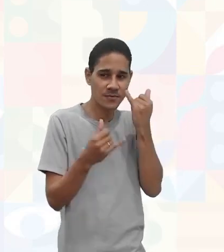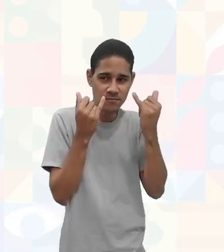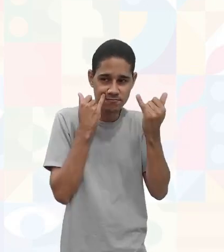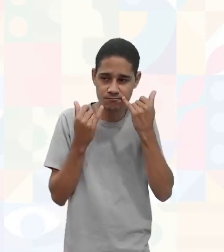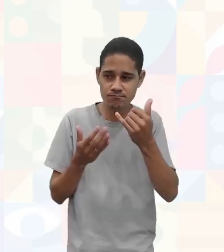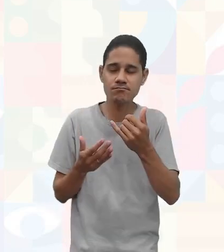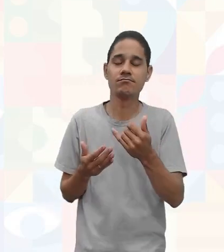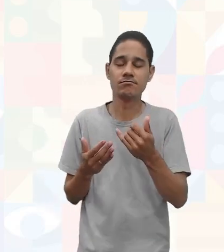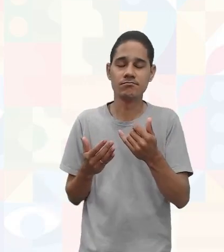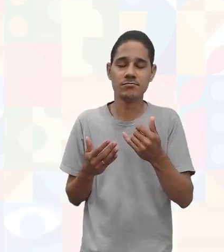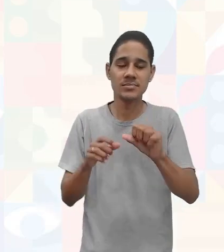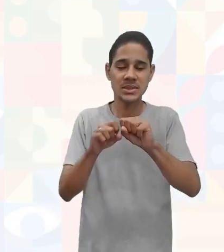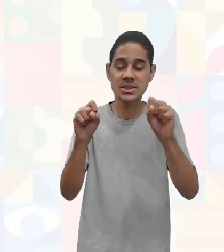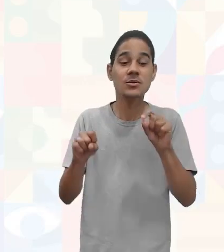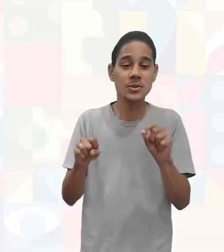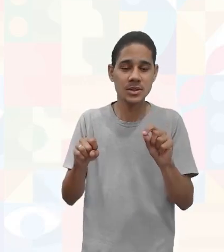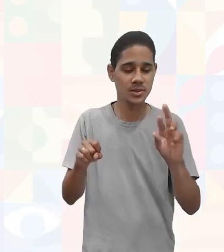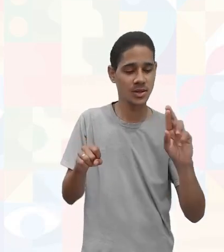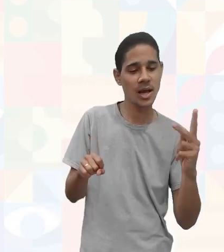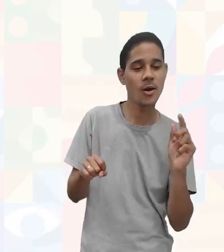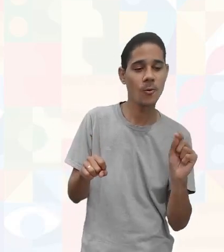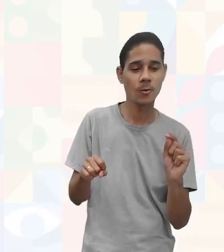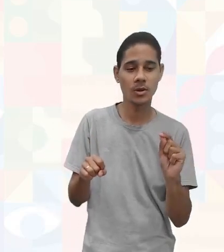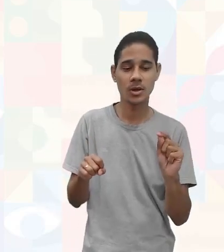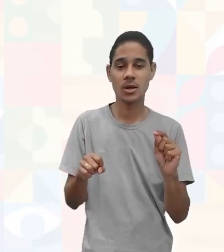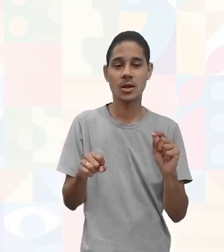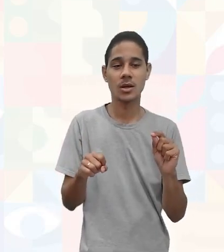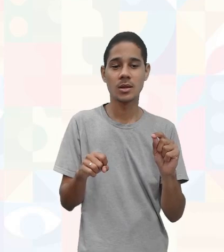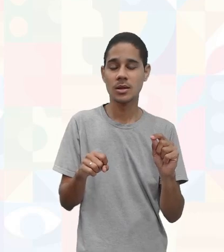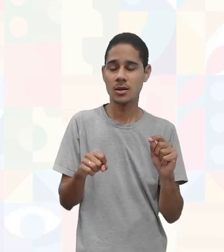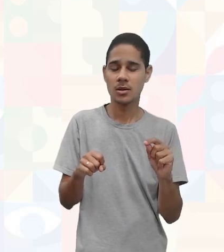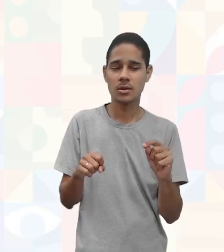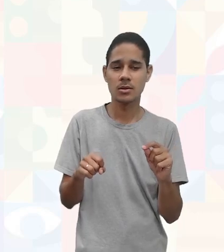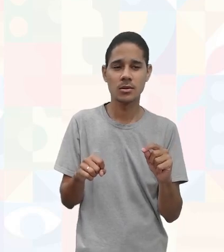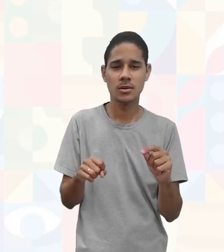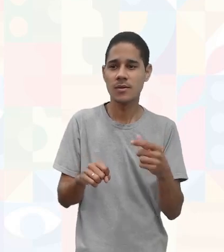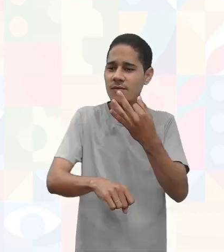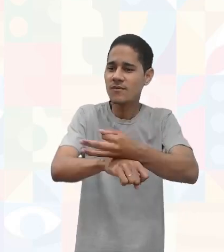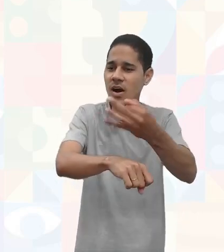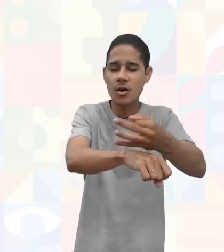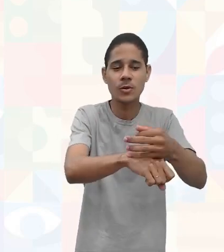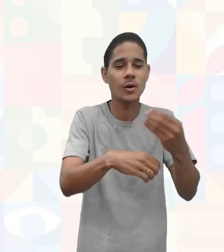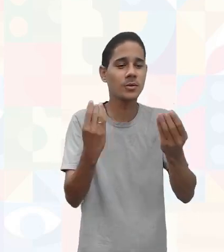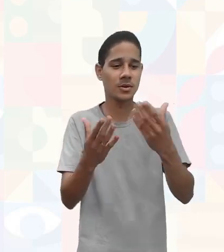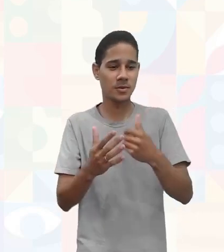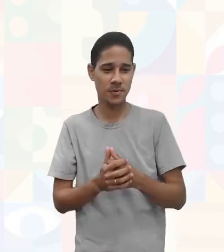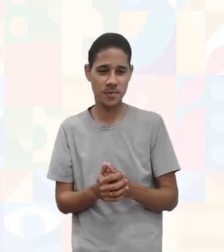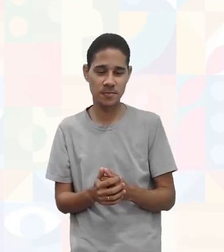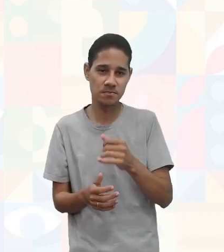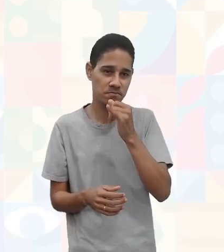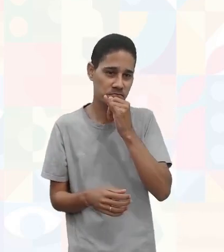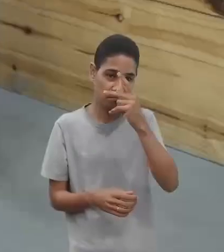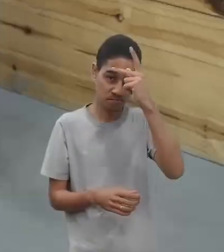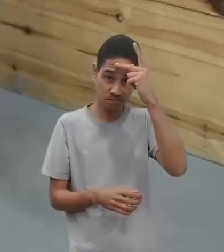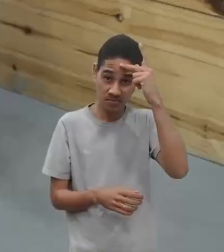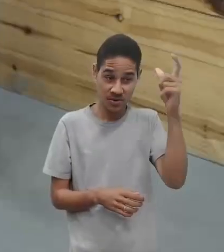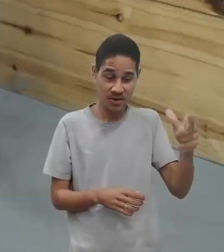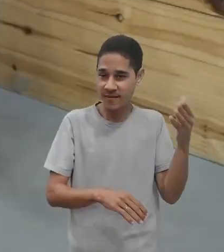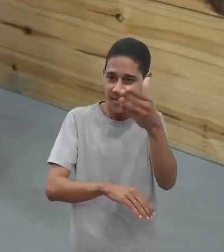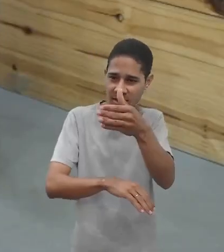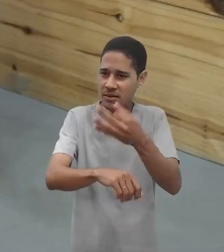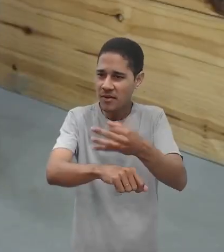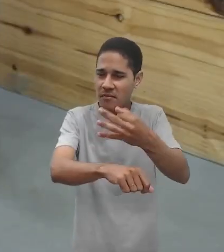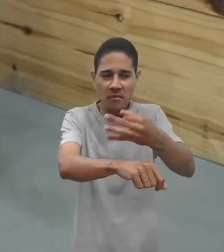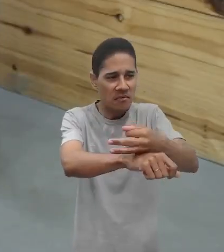do sistema de recursos humanos, por exemplo, né? Como é que estão as faltas. Vou colocar de novo aqui, o absenteísmo. Como é que